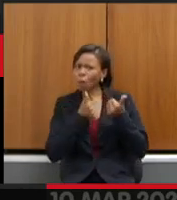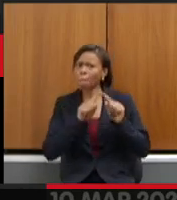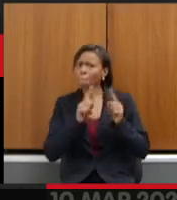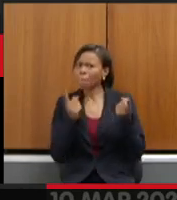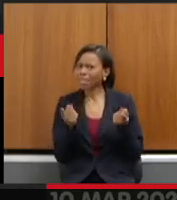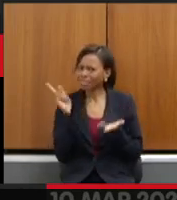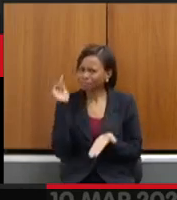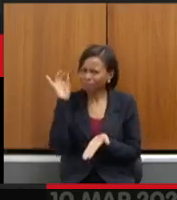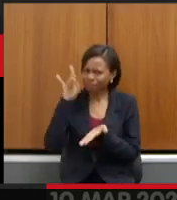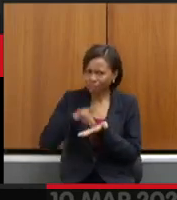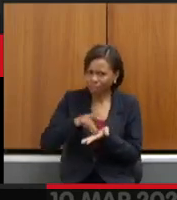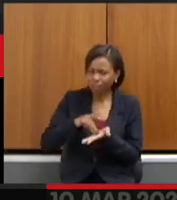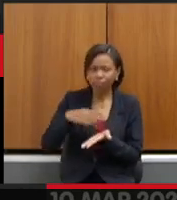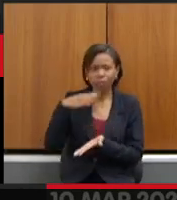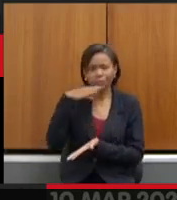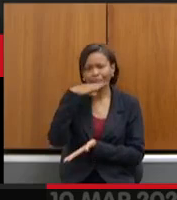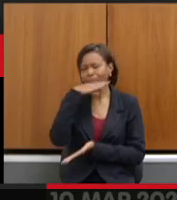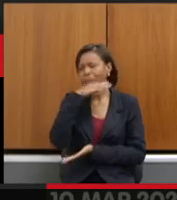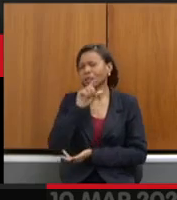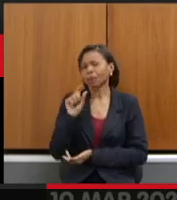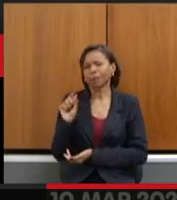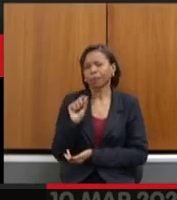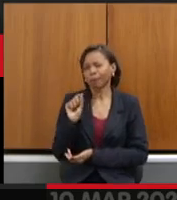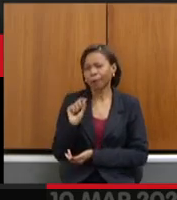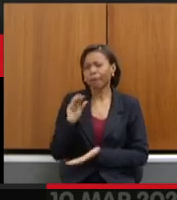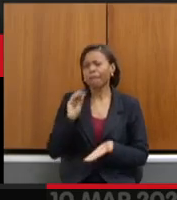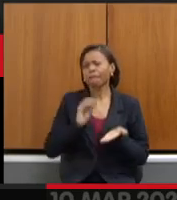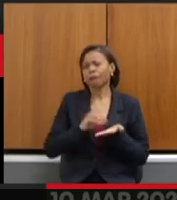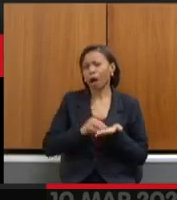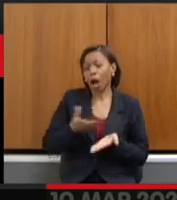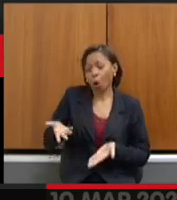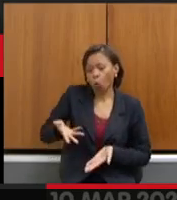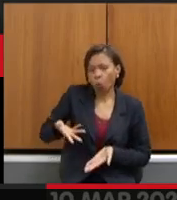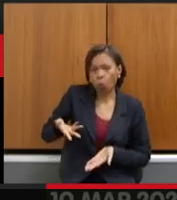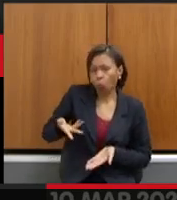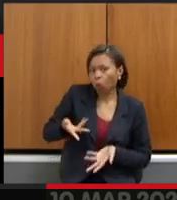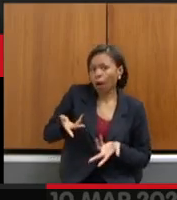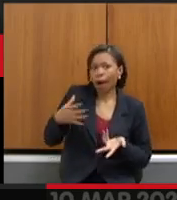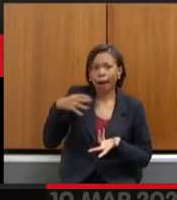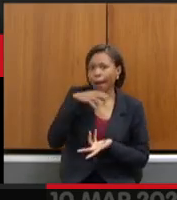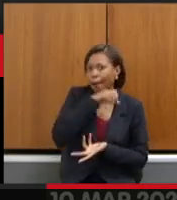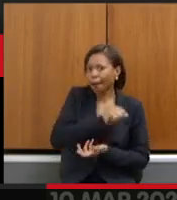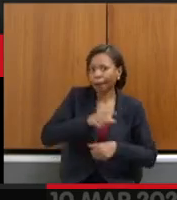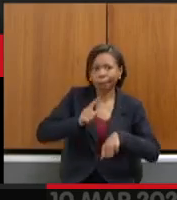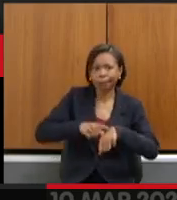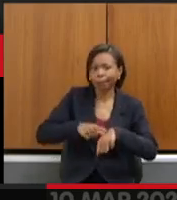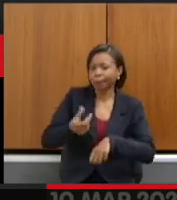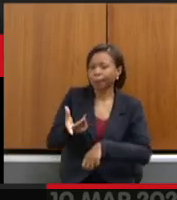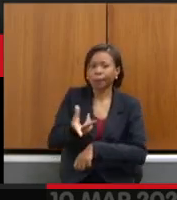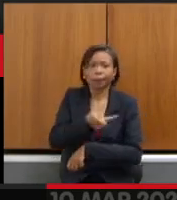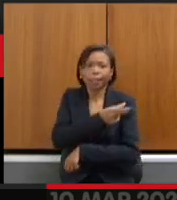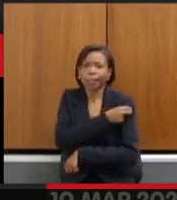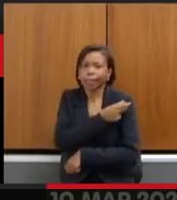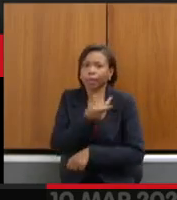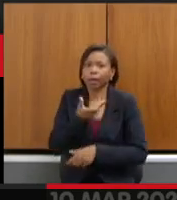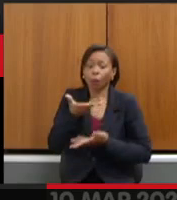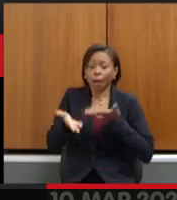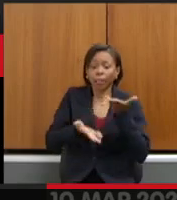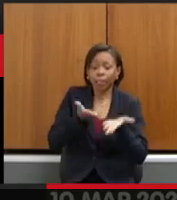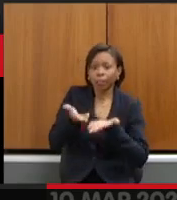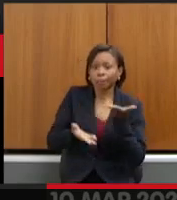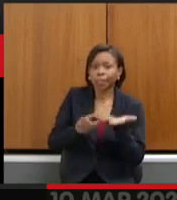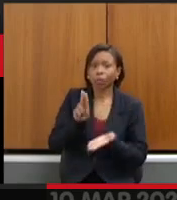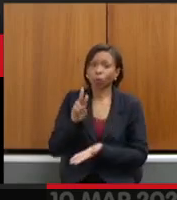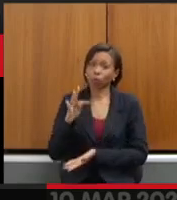parece que a gente percebe até pela falta de agilidade nos processos de vacinação de atendimento por as